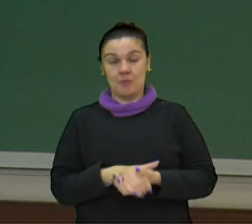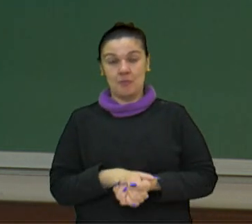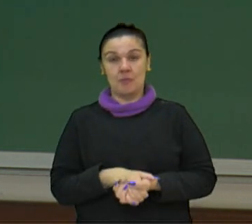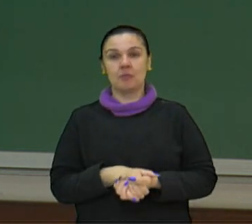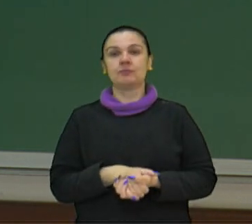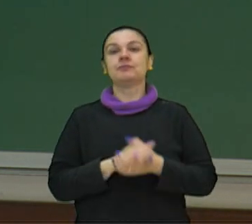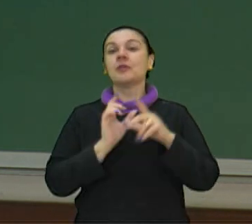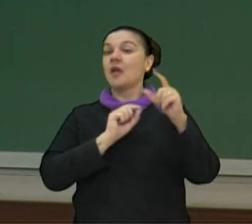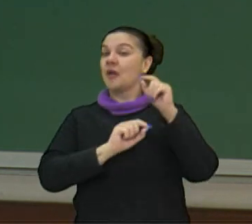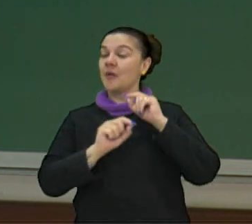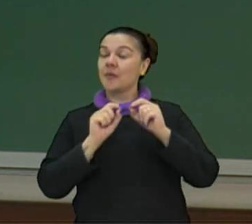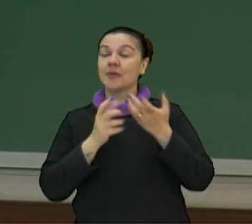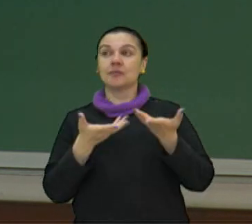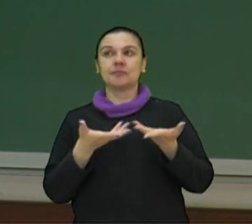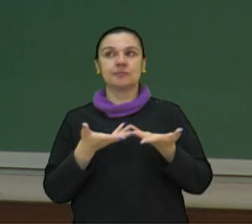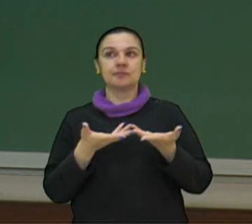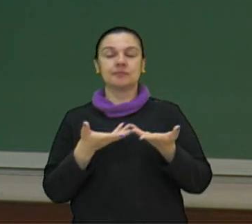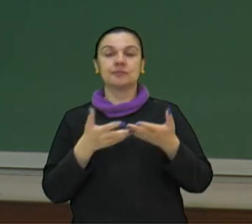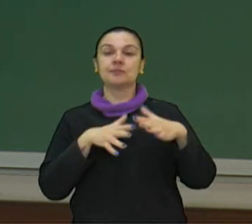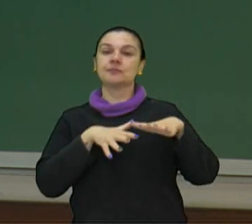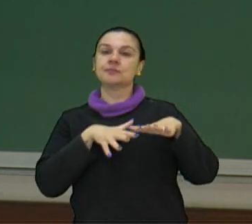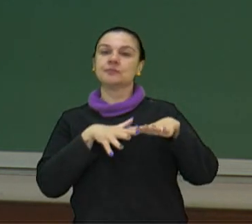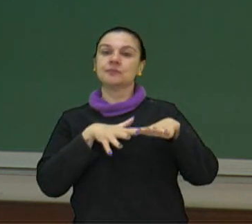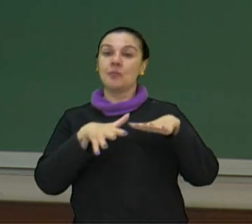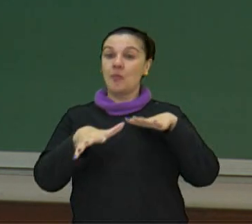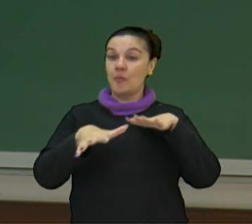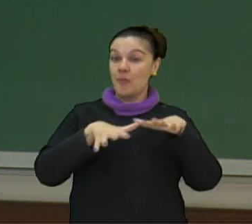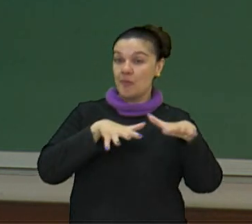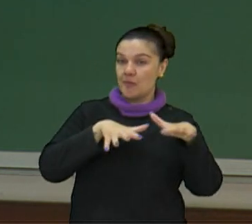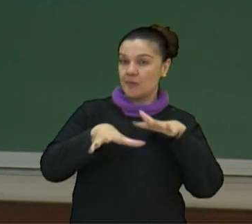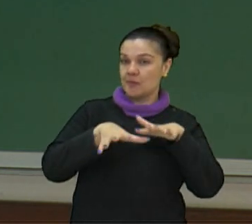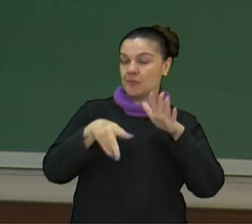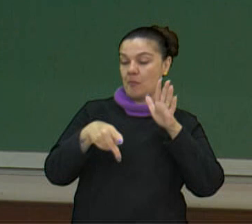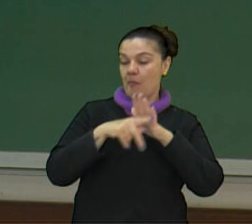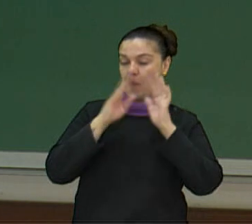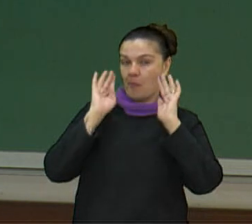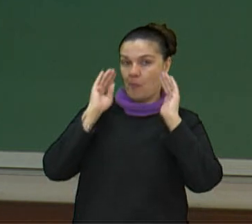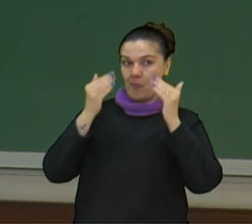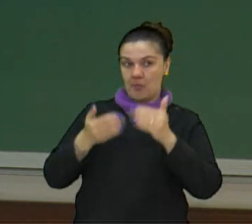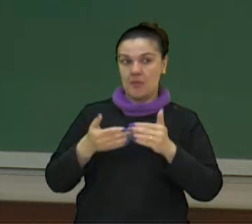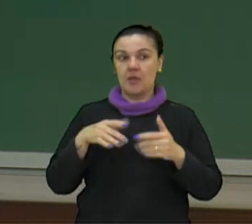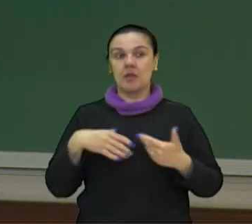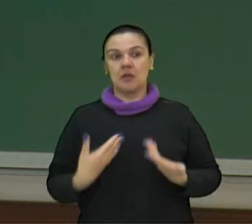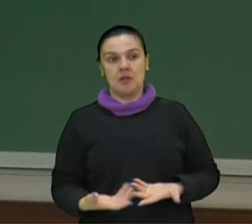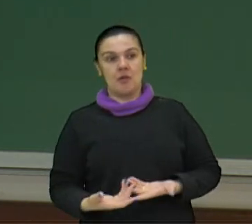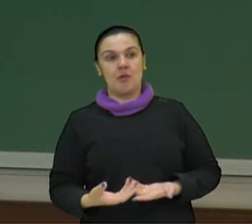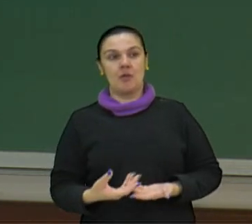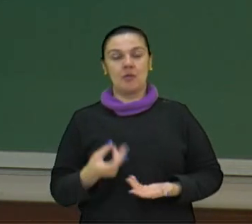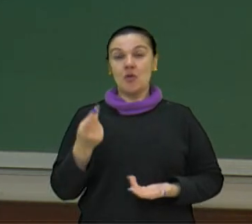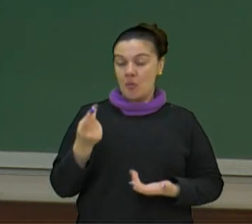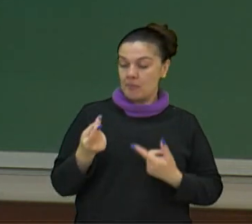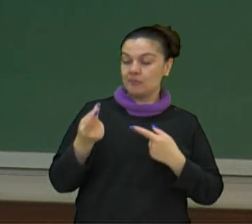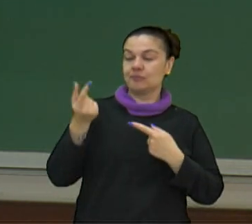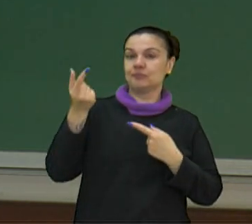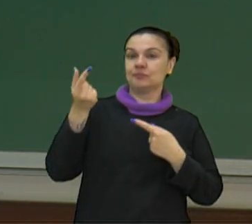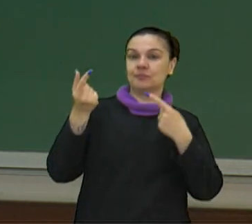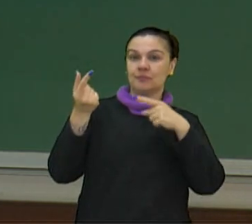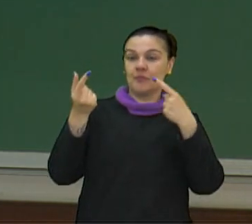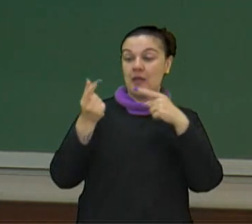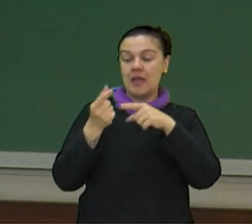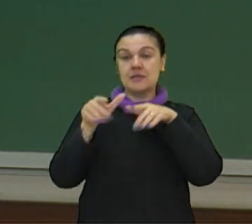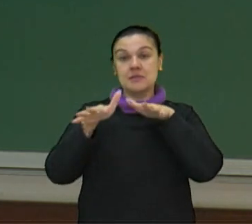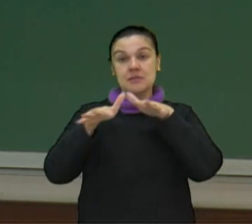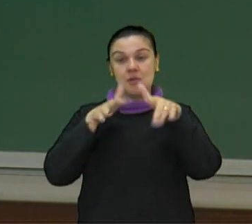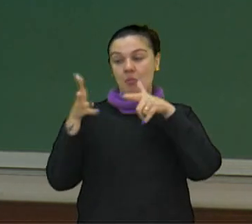da extensão, que, por exemplo, são um movimento específico. Então, quando eu estalo os dedos,